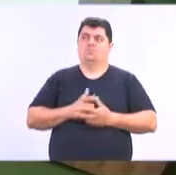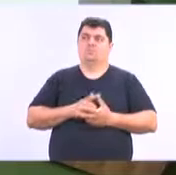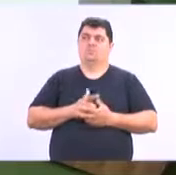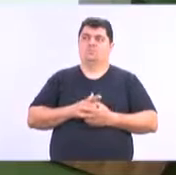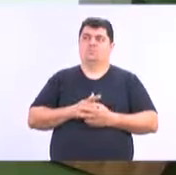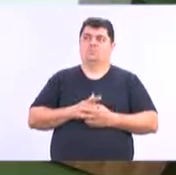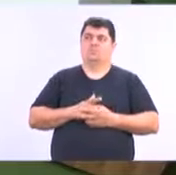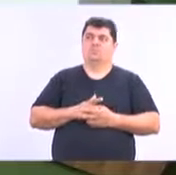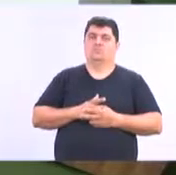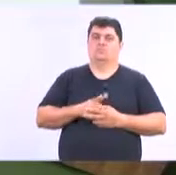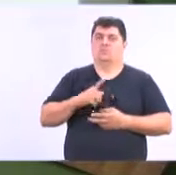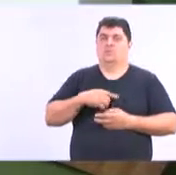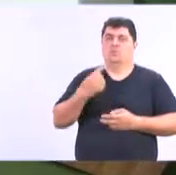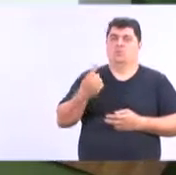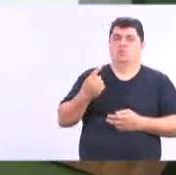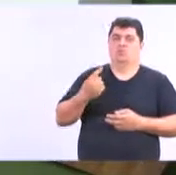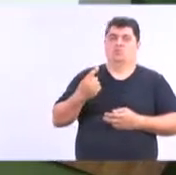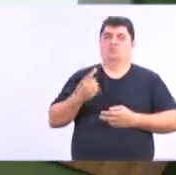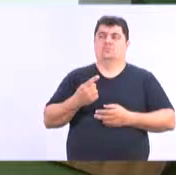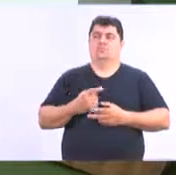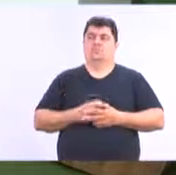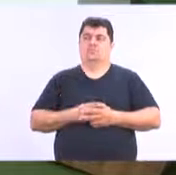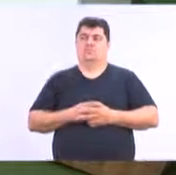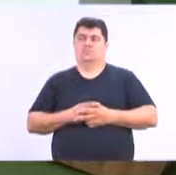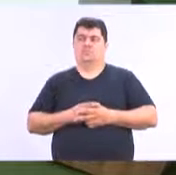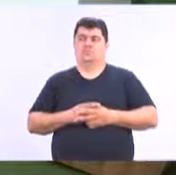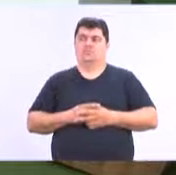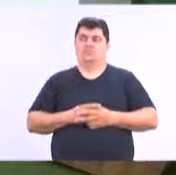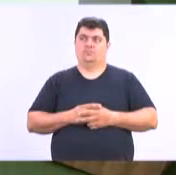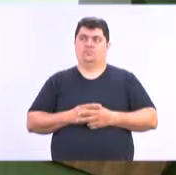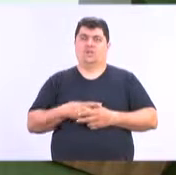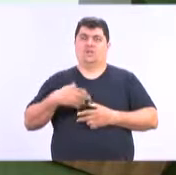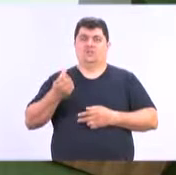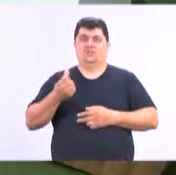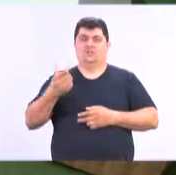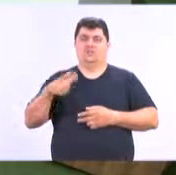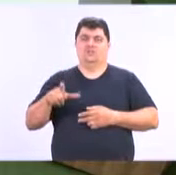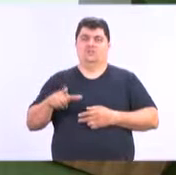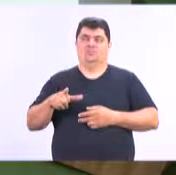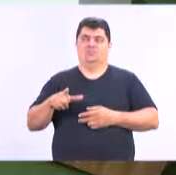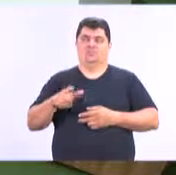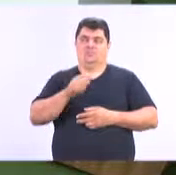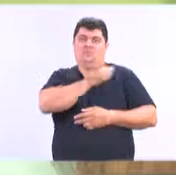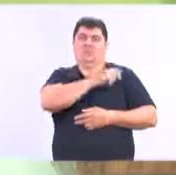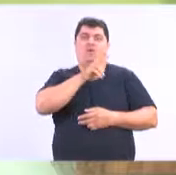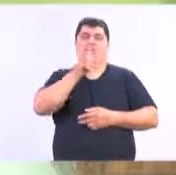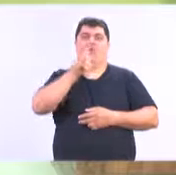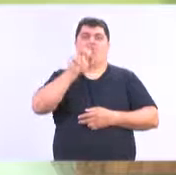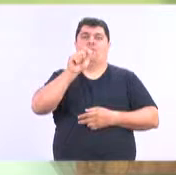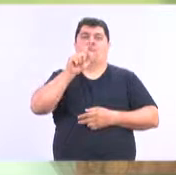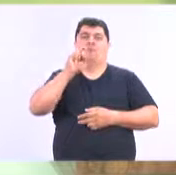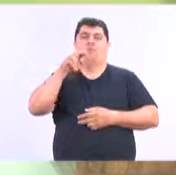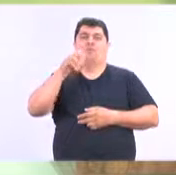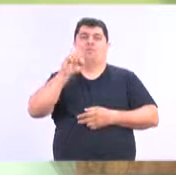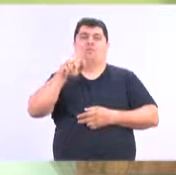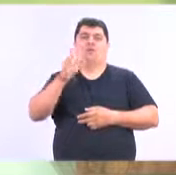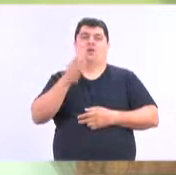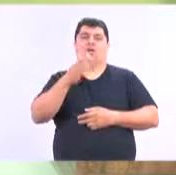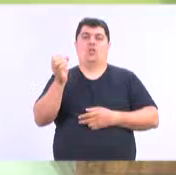Temos aqui mais um conceito, não, aqui já é da questão 6, aqui tem o aluno Wagner, do Polo de